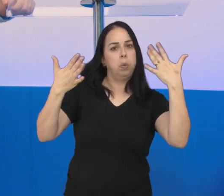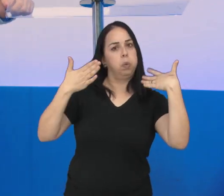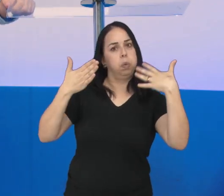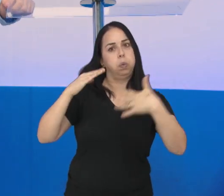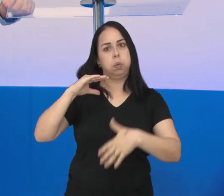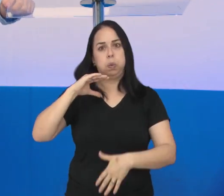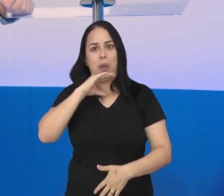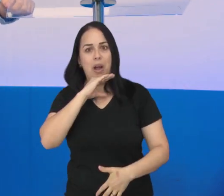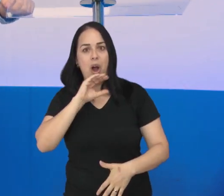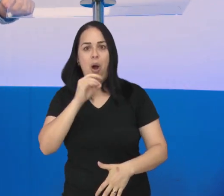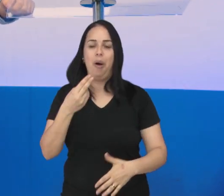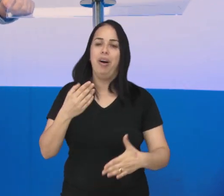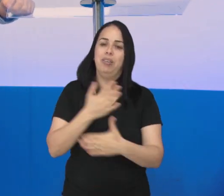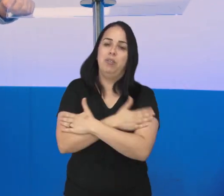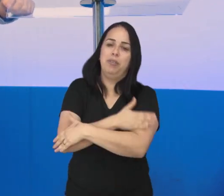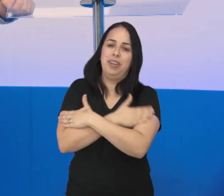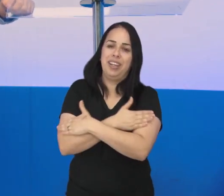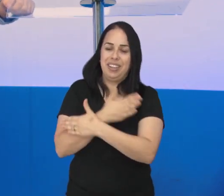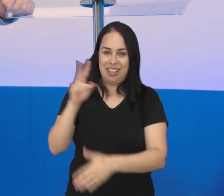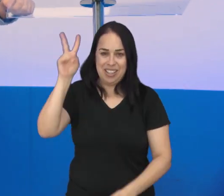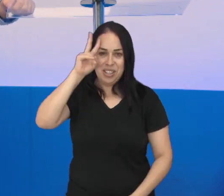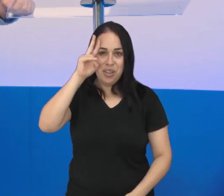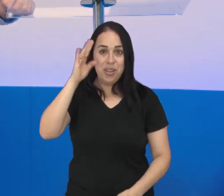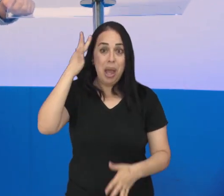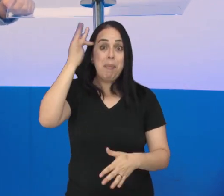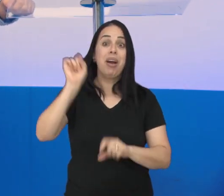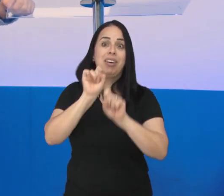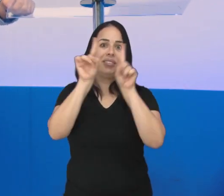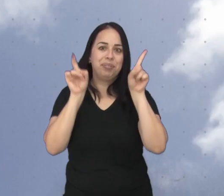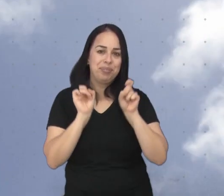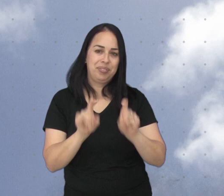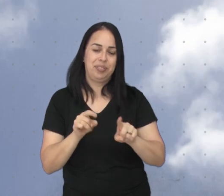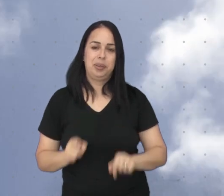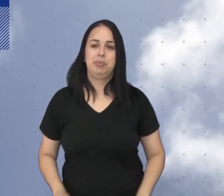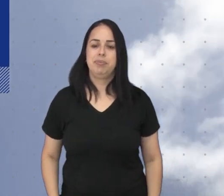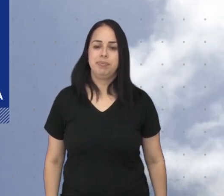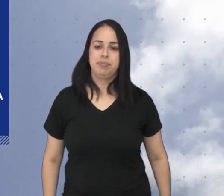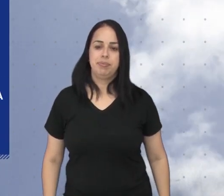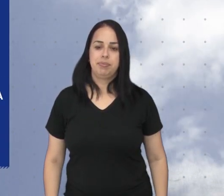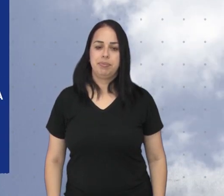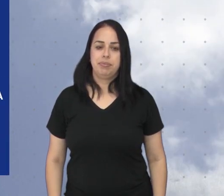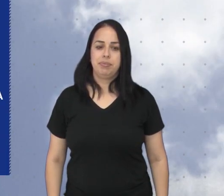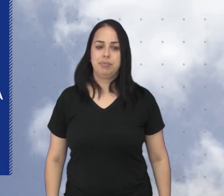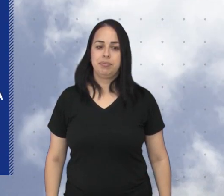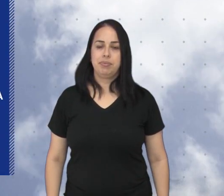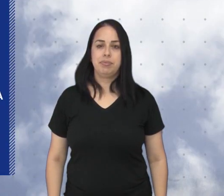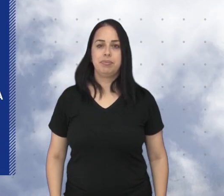ficam as temperaturas aqui na cidade nesta segunda e também amanhã?